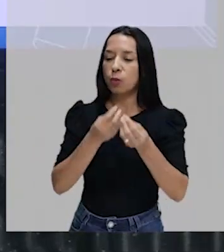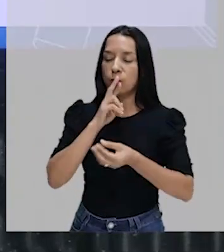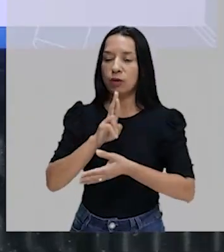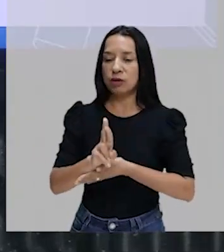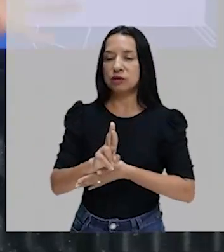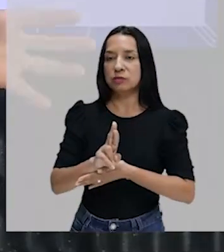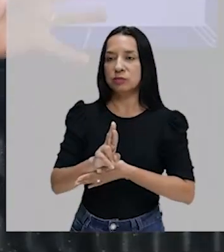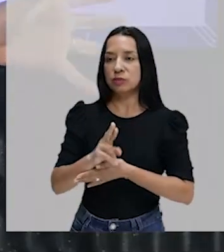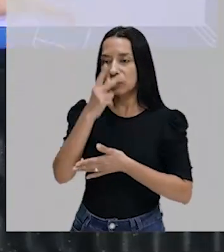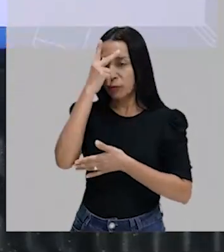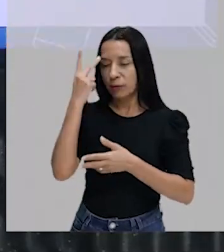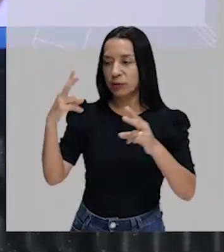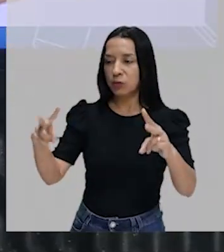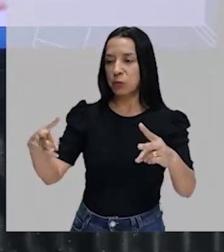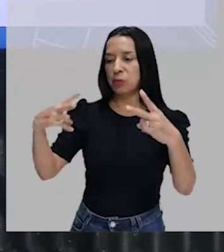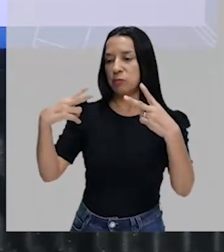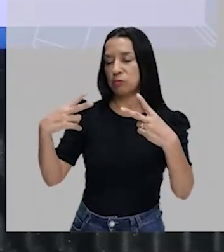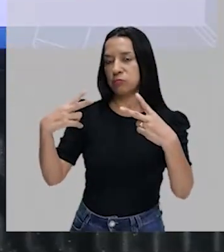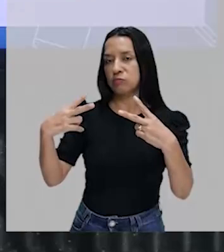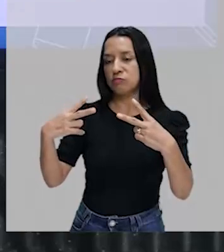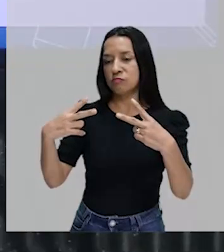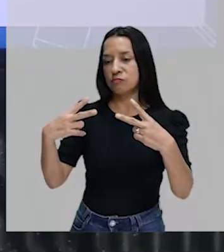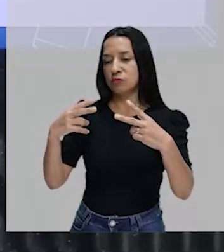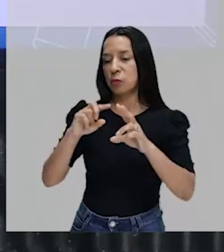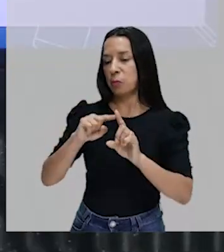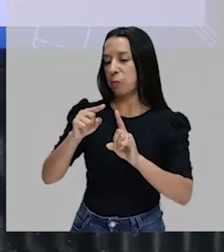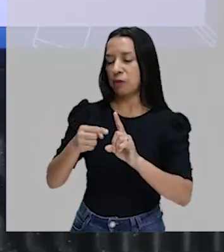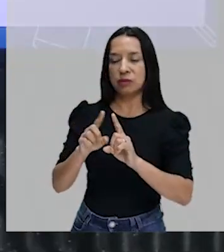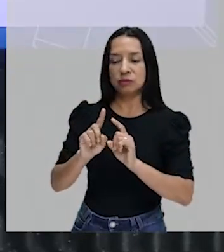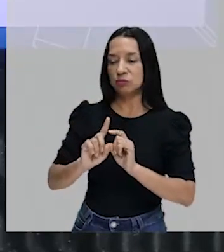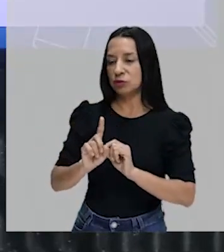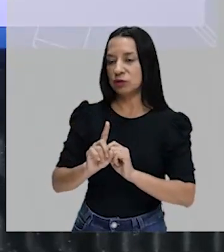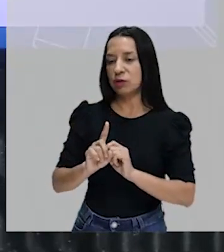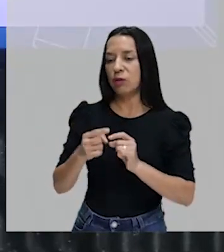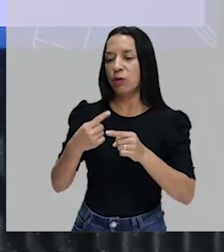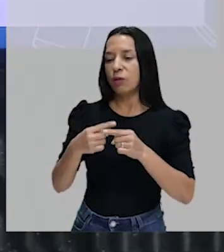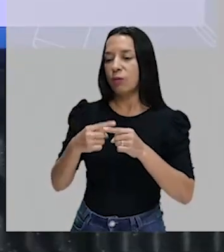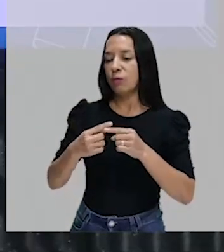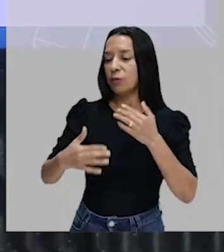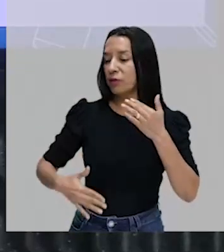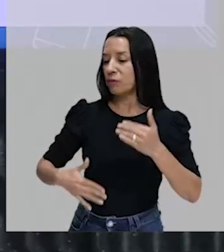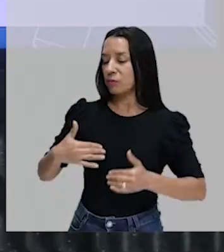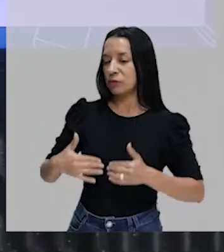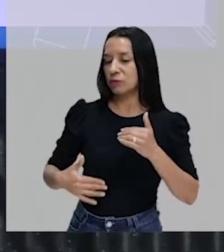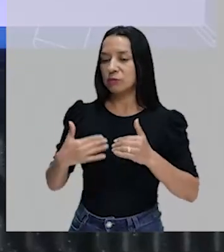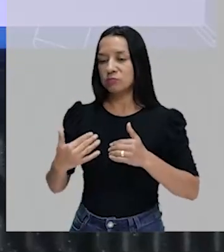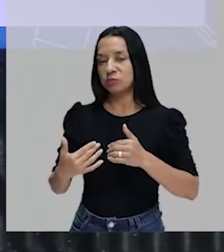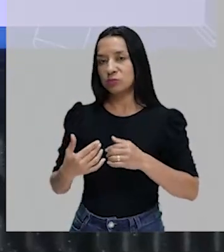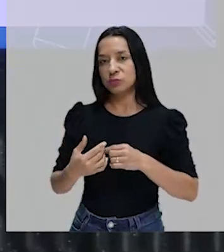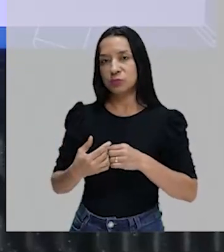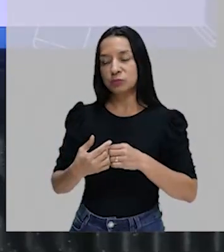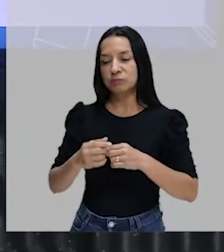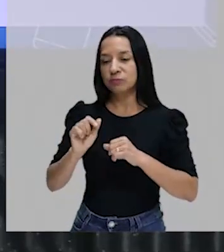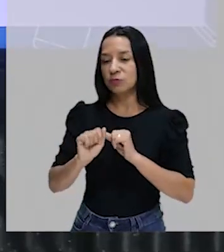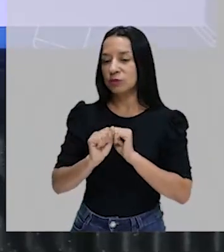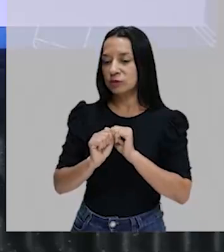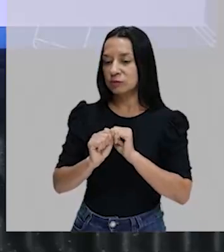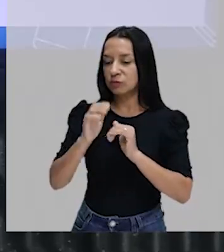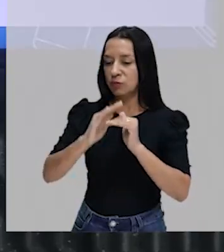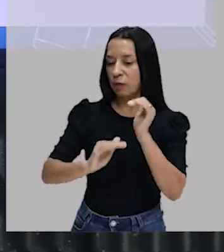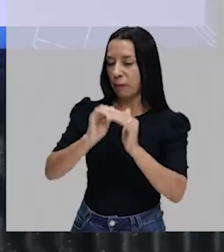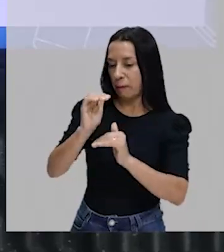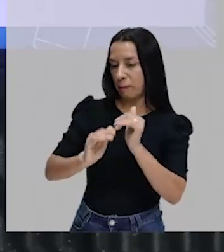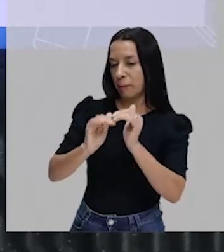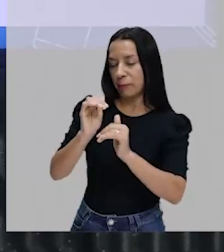ali para a galera, mostrando que ele não estava com essa barriga toda. Mas é porque o metabolismo de um atleta profissional, ele é muito